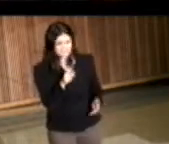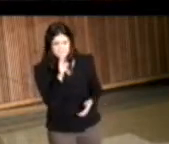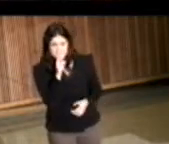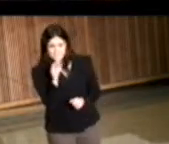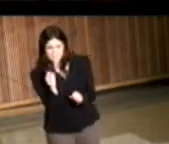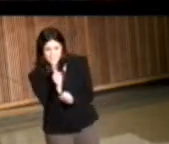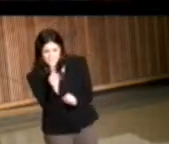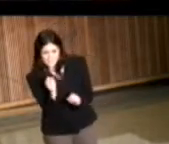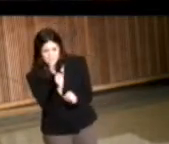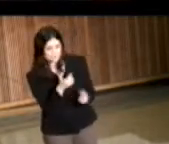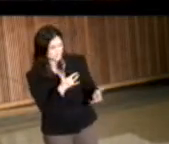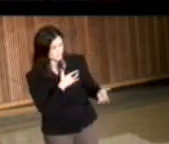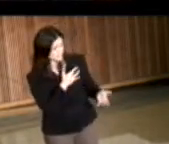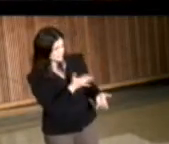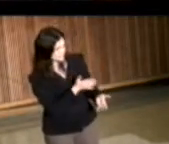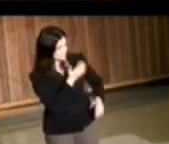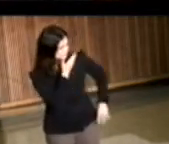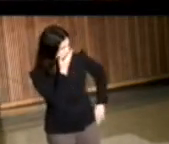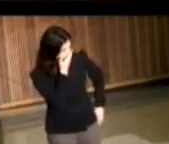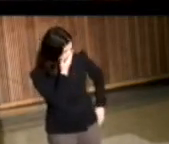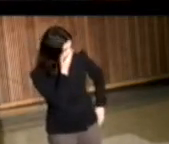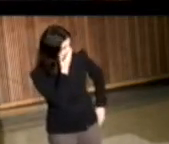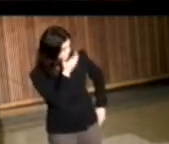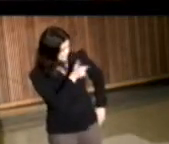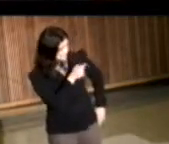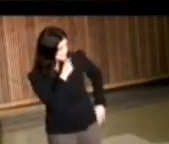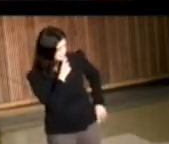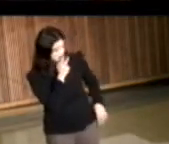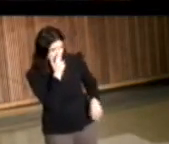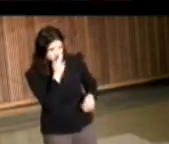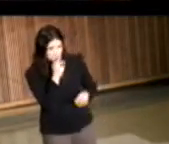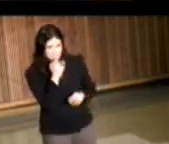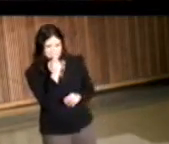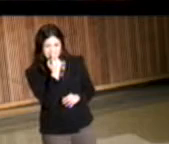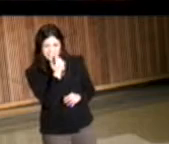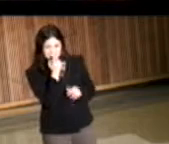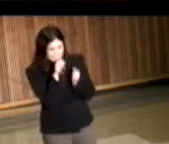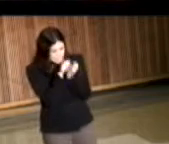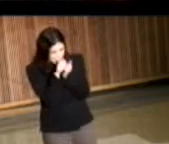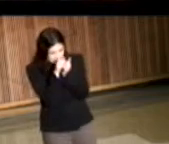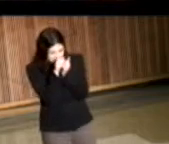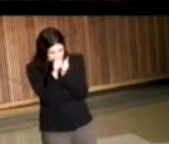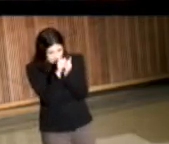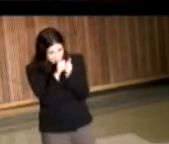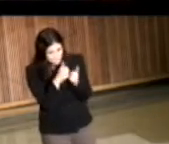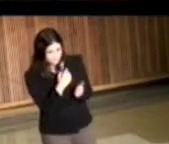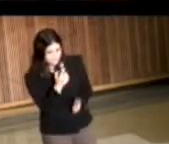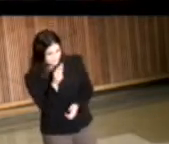esse homem aqui, ele está com muito frio, ele está batendo os dentes,